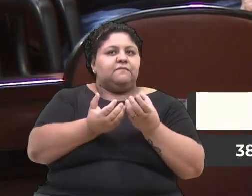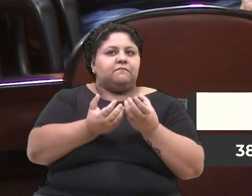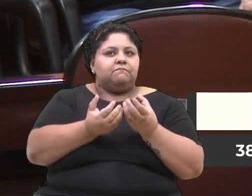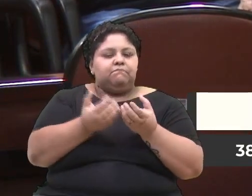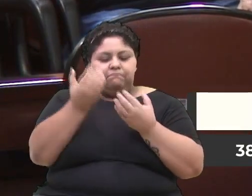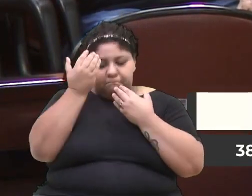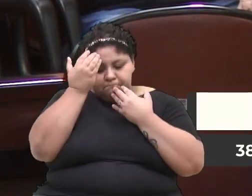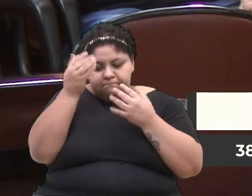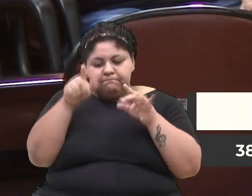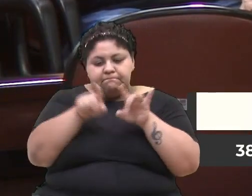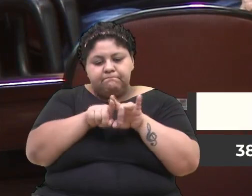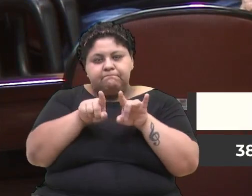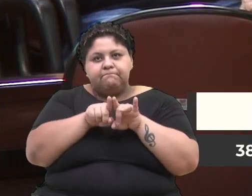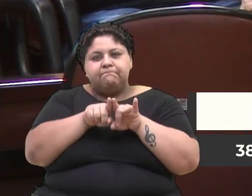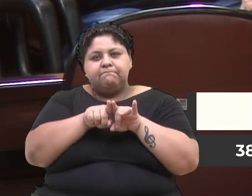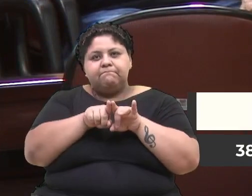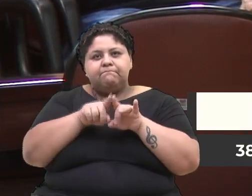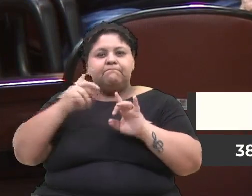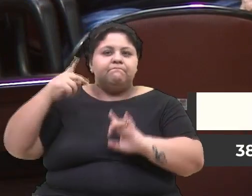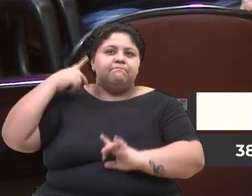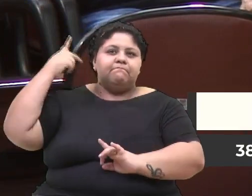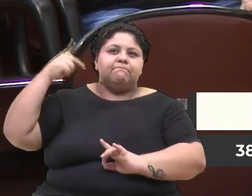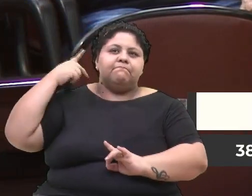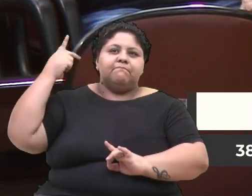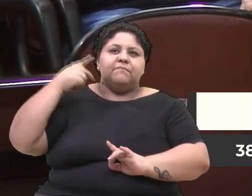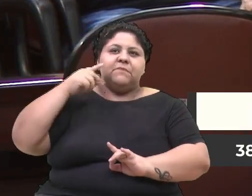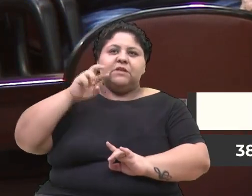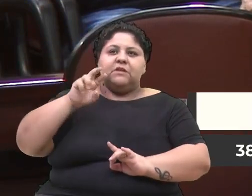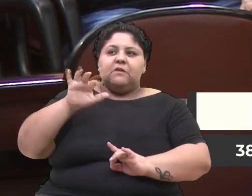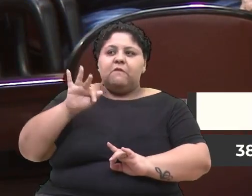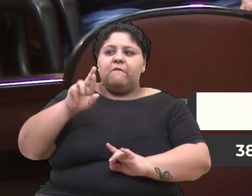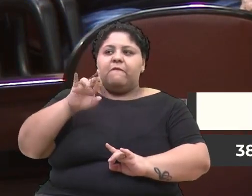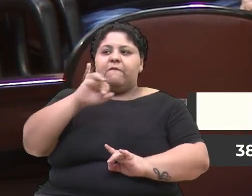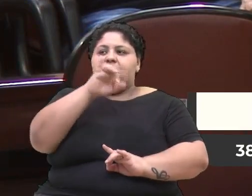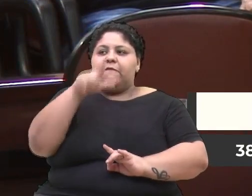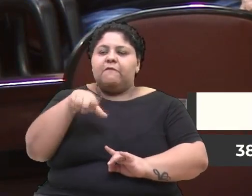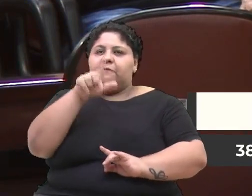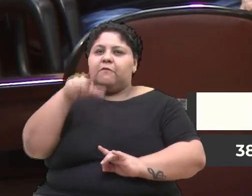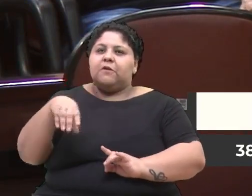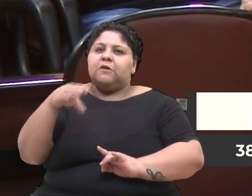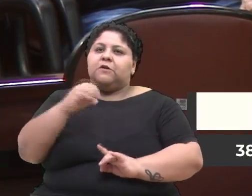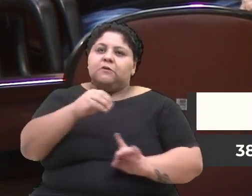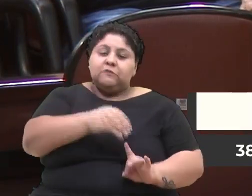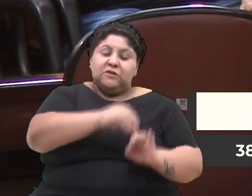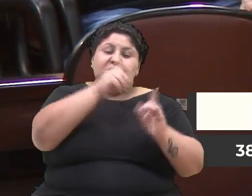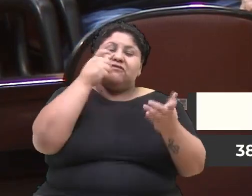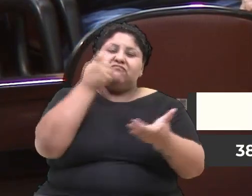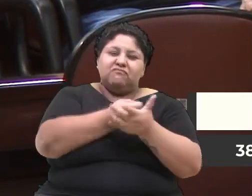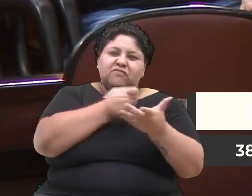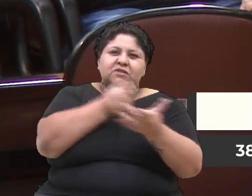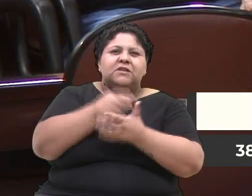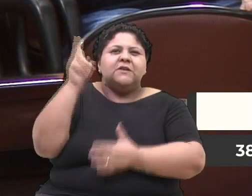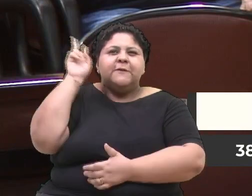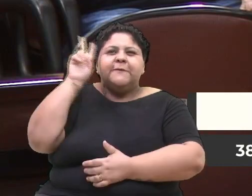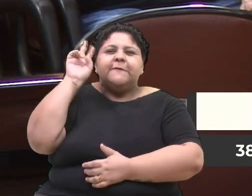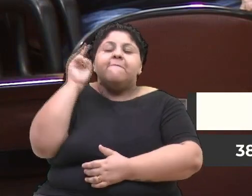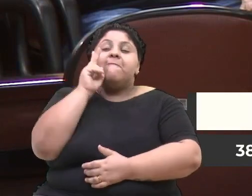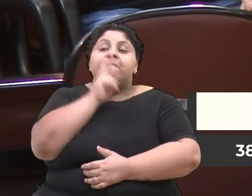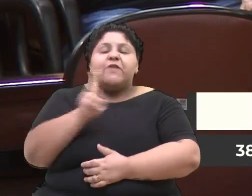Agradecer também ao então vereador Edilói Frisso, que foi fundamental nessa luta, historiador, viu a